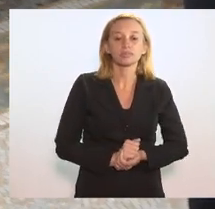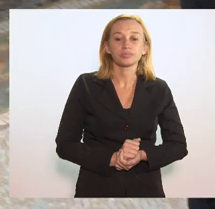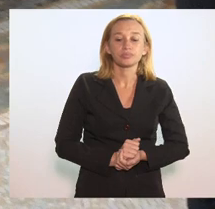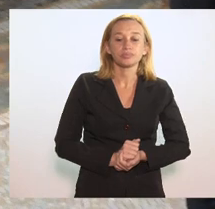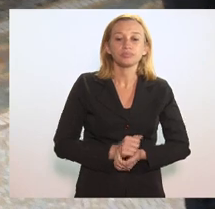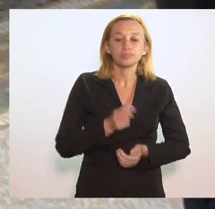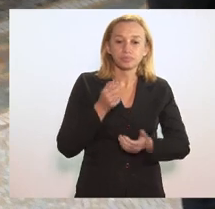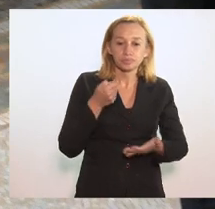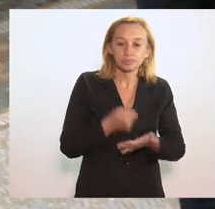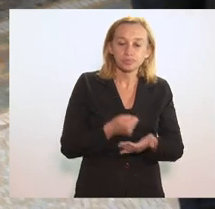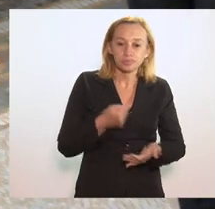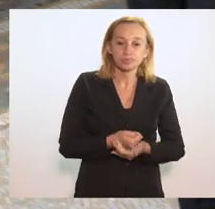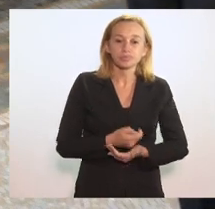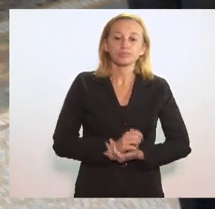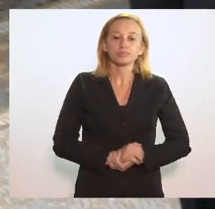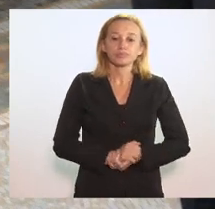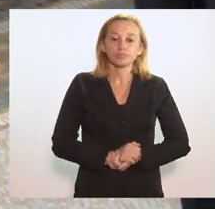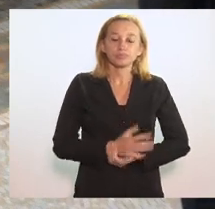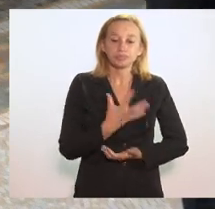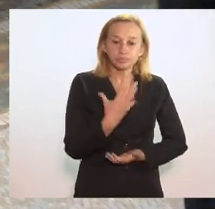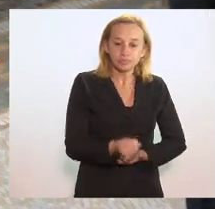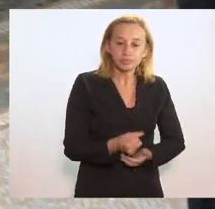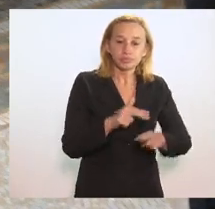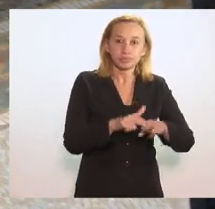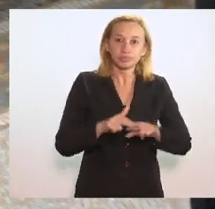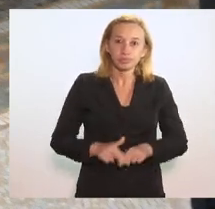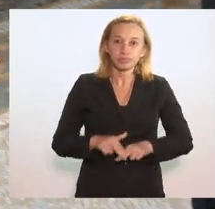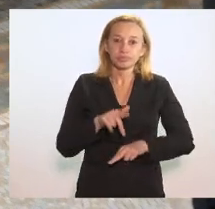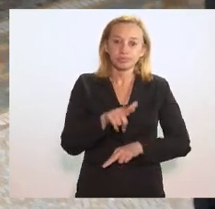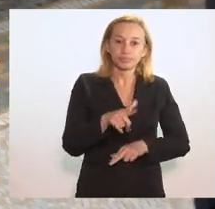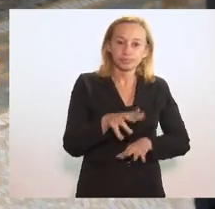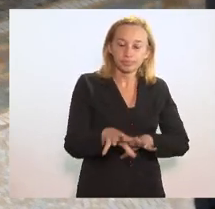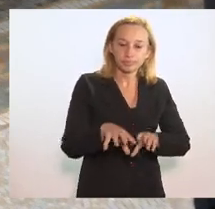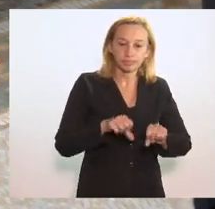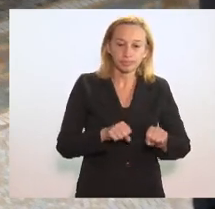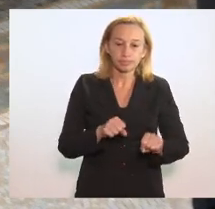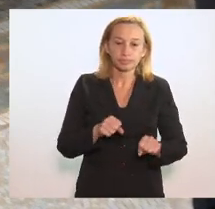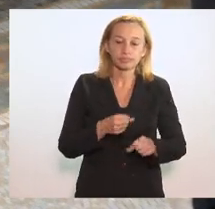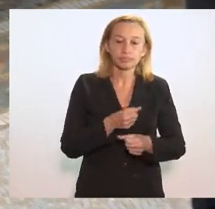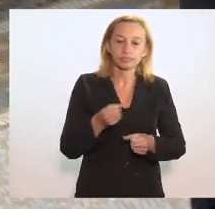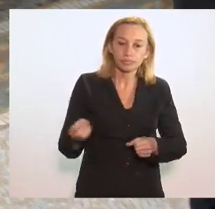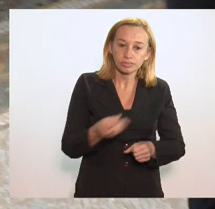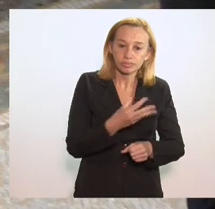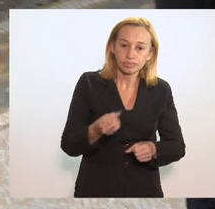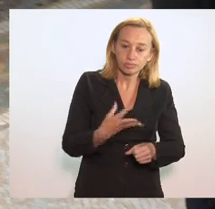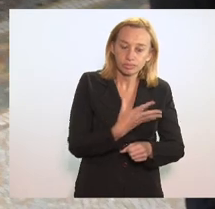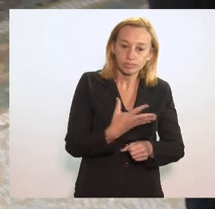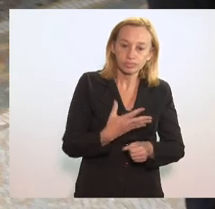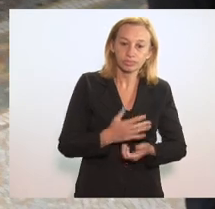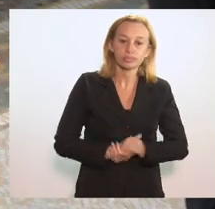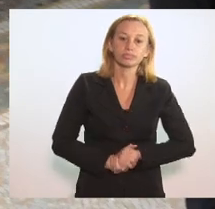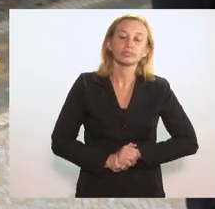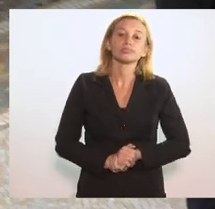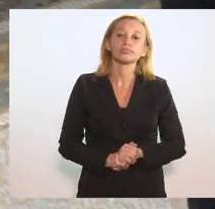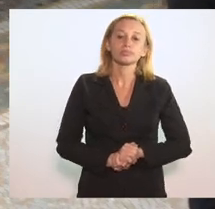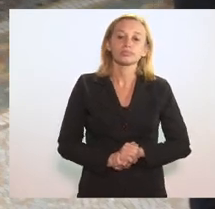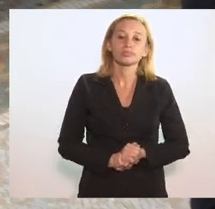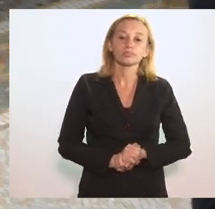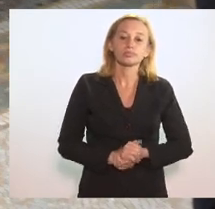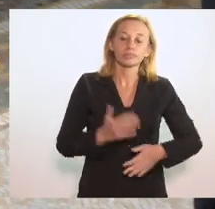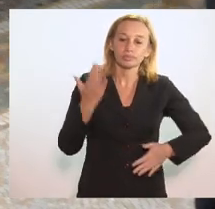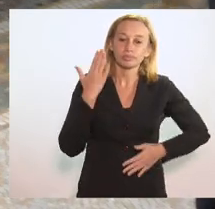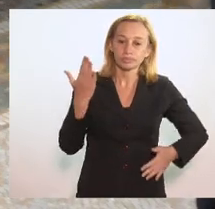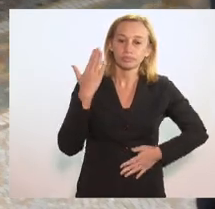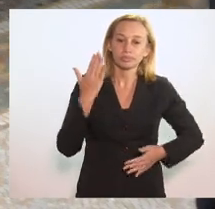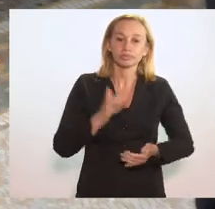insistem em aplaudir. Talvez seja por isso. Estão formando novos marginais para alimentar um ciclo vicioso e,